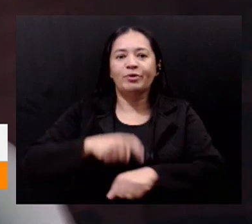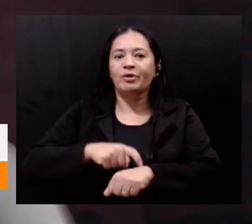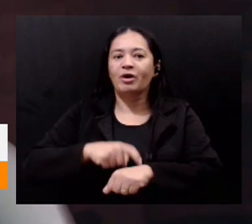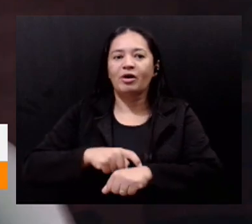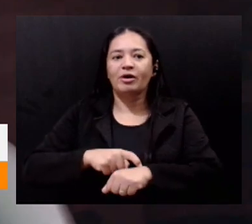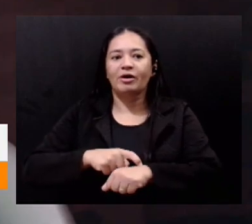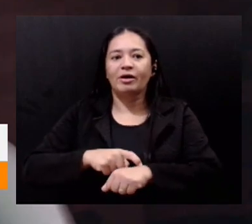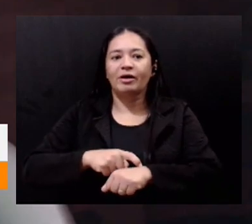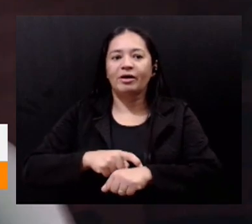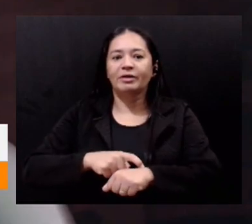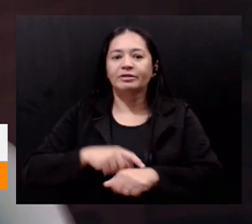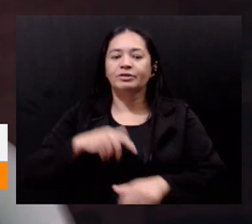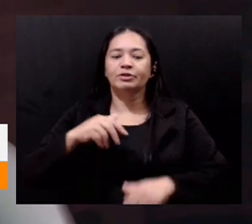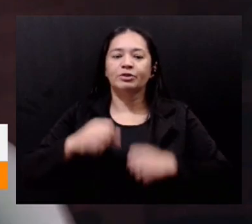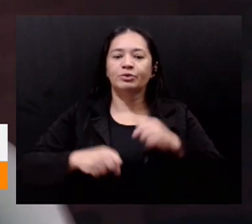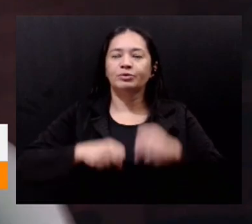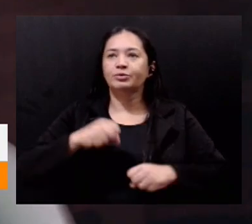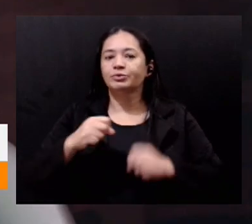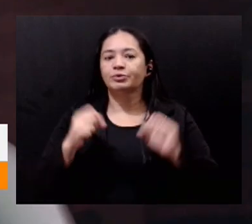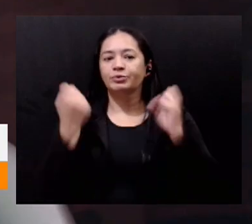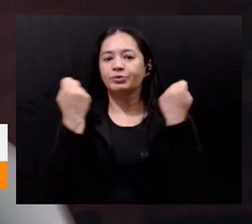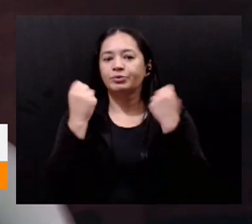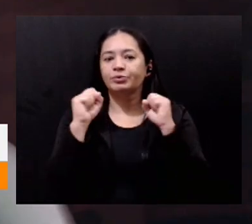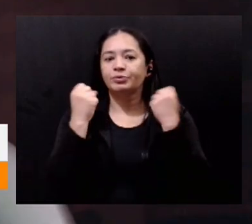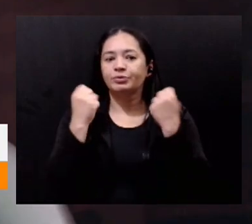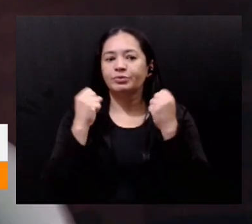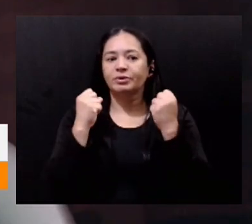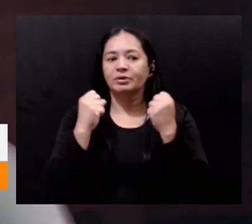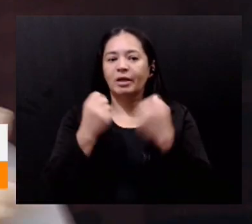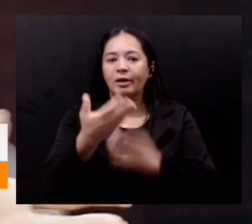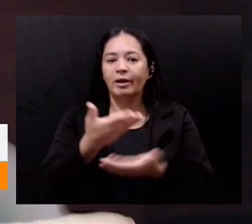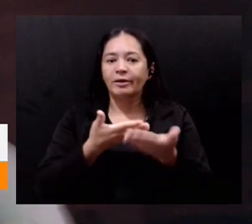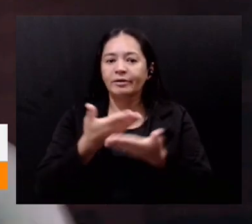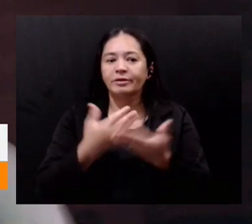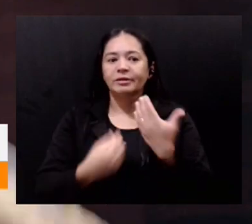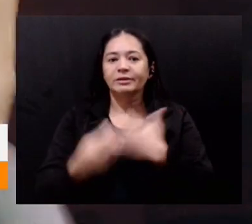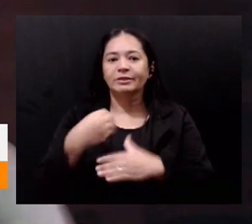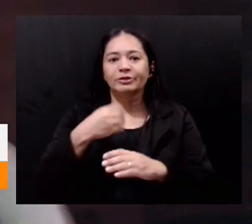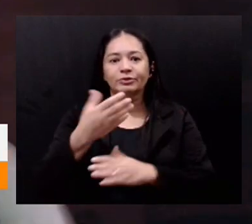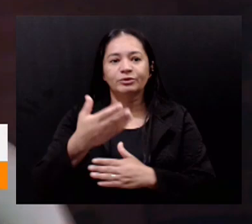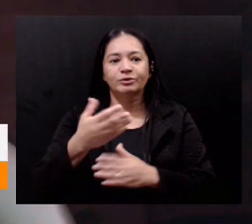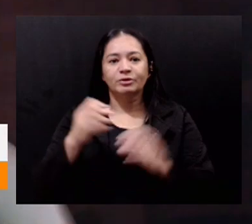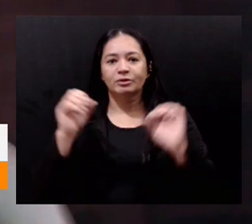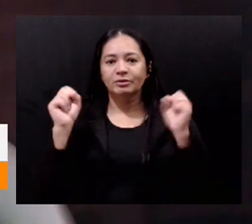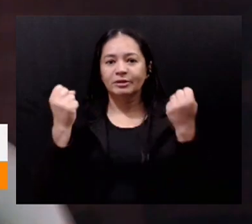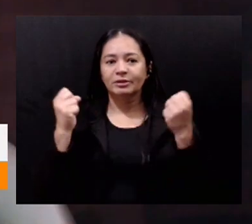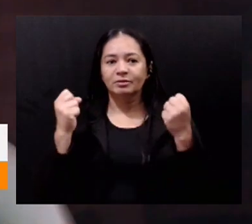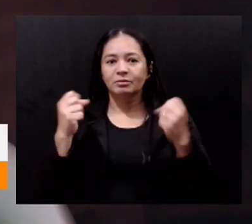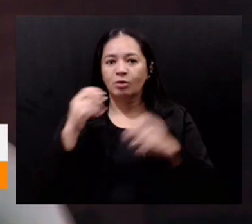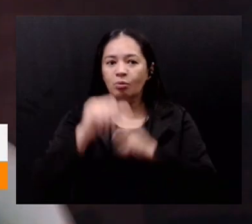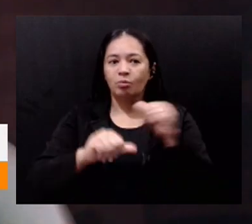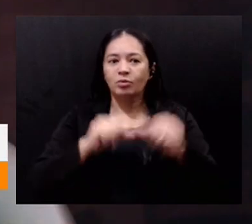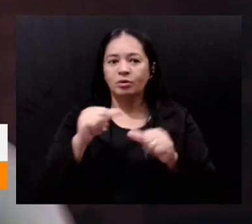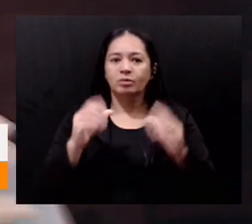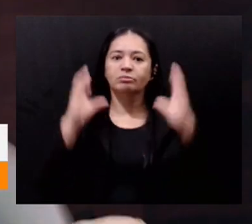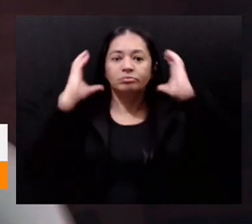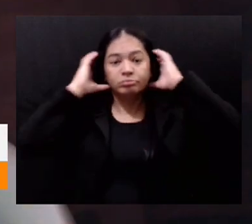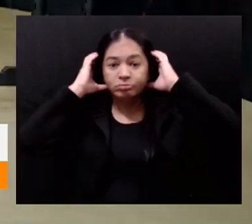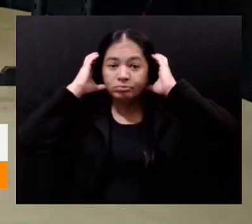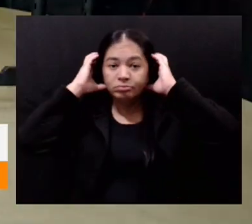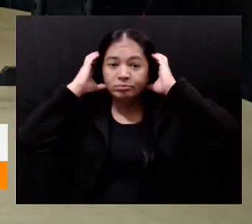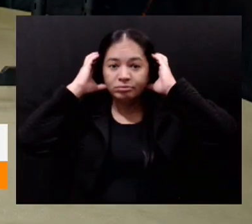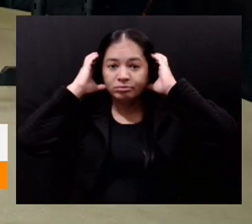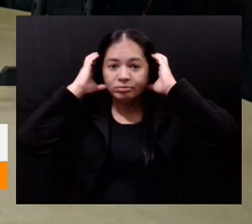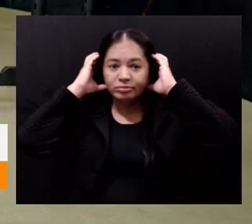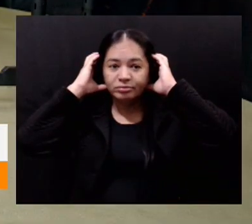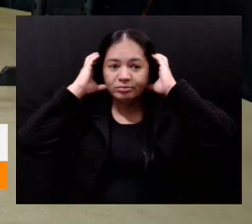os meus exercícios, até a interação na academia mudou hoje. Hoje você vai para academia, põe o fone aqui, e aí Totalmente fica